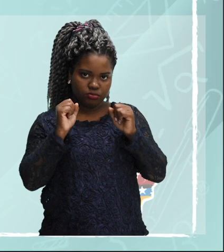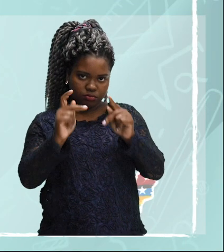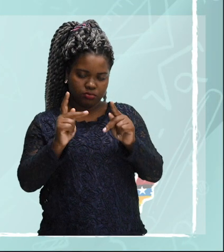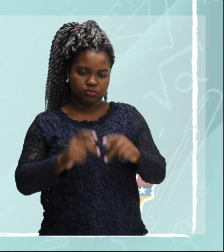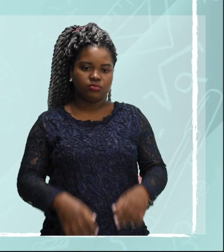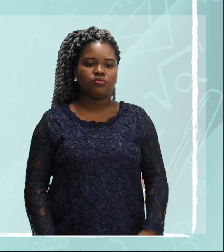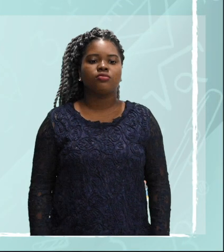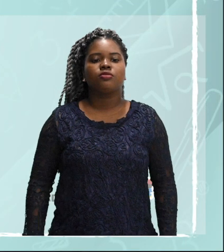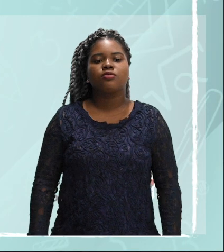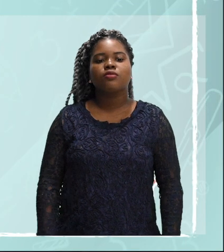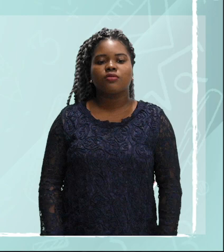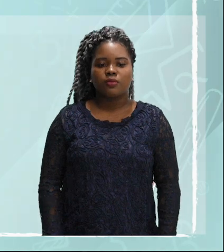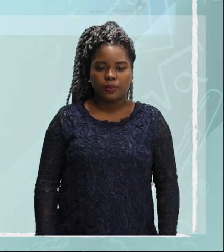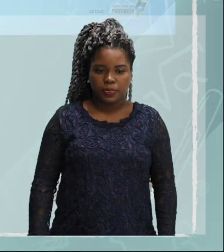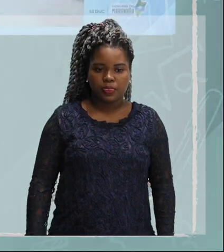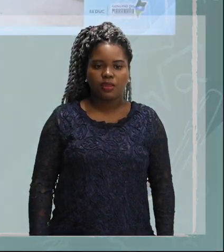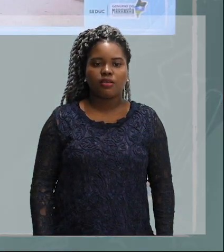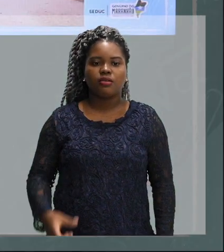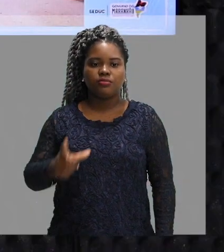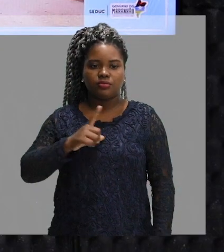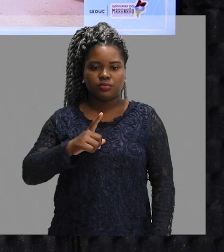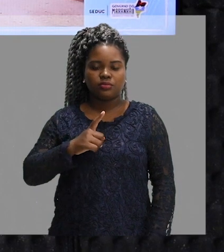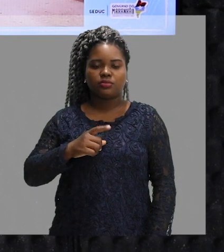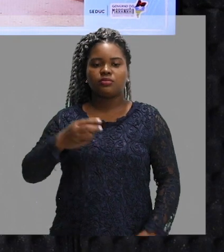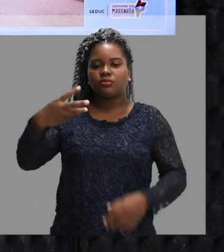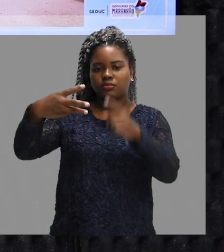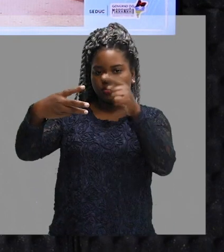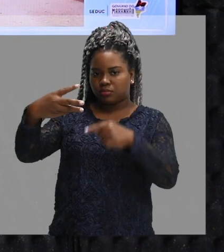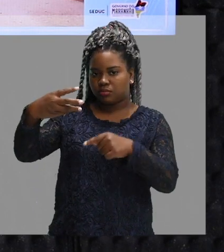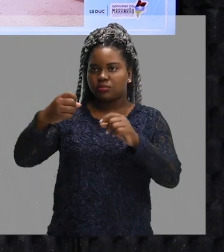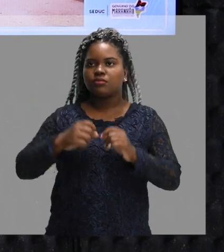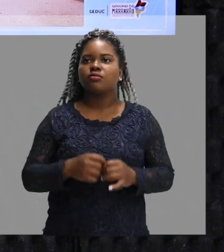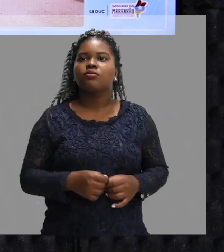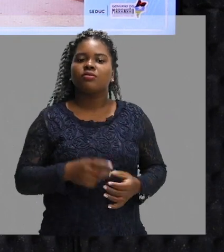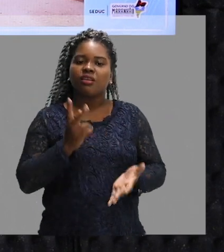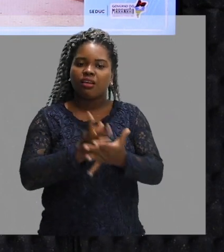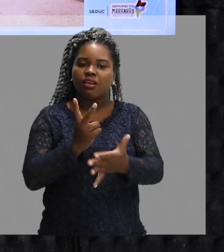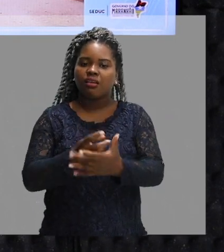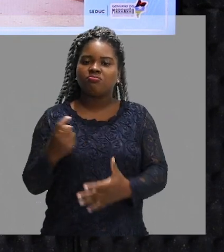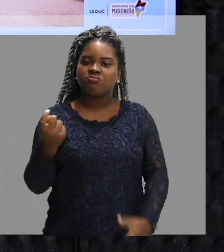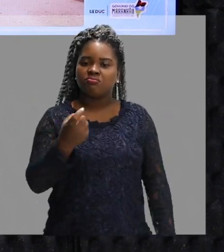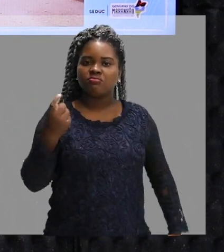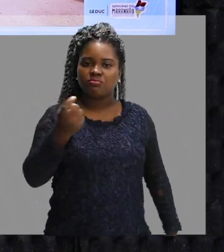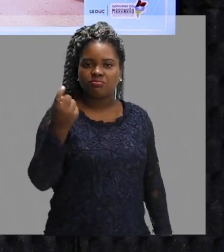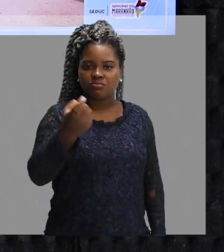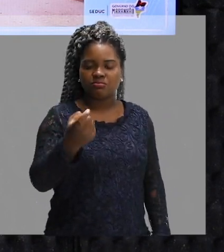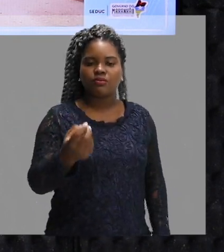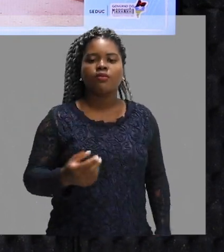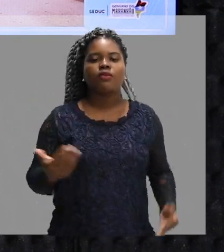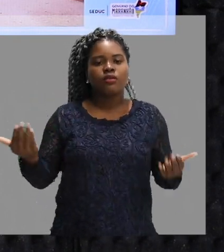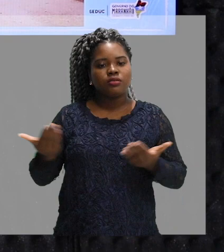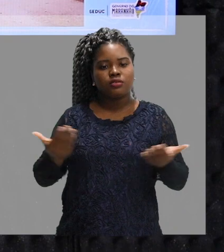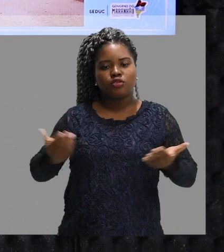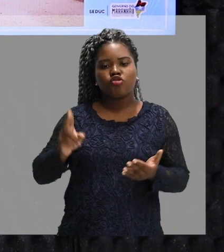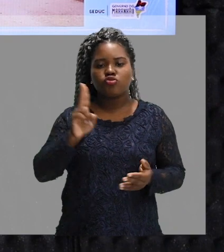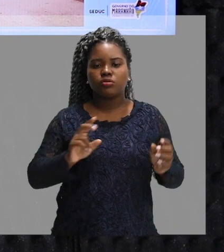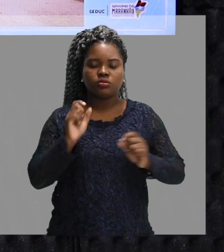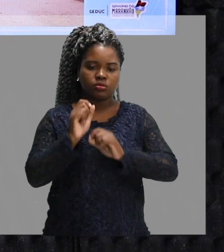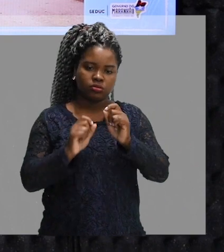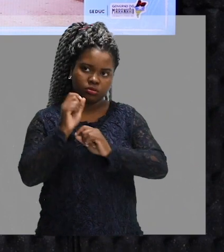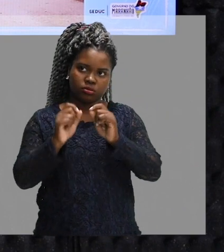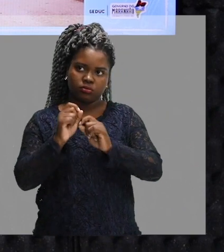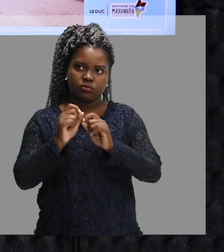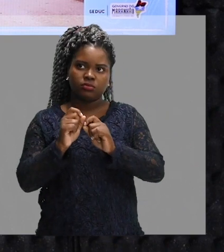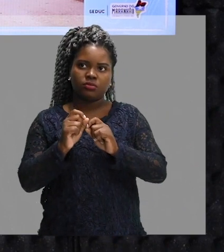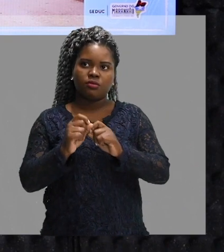entender solidez, durabilidade e durar a vida inteira. Por isso que hoje a gente usa para alguns